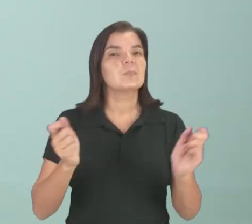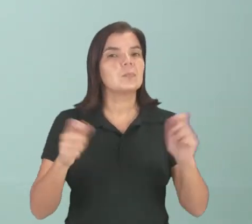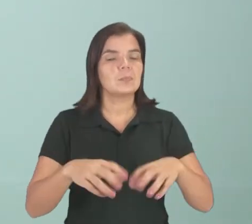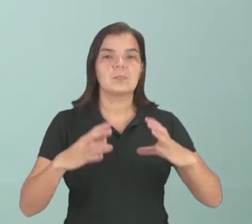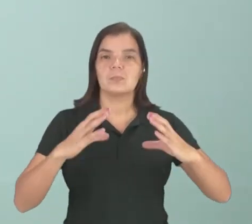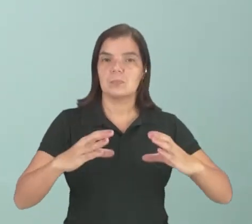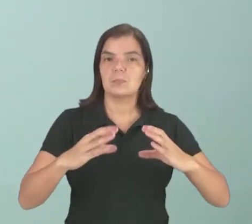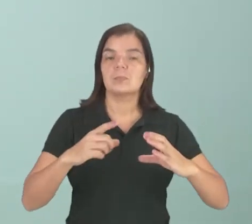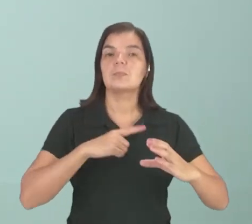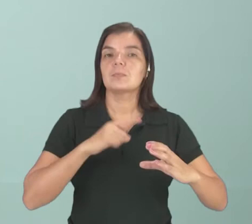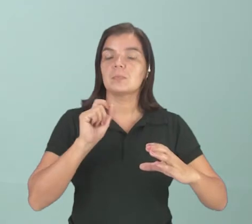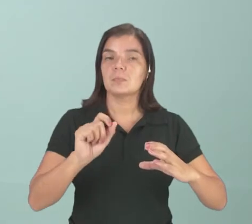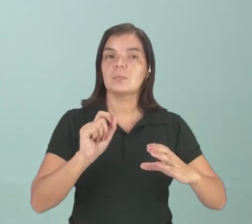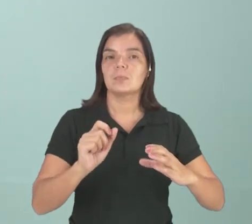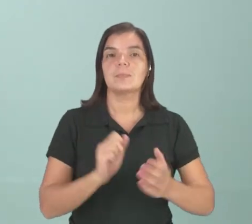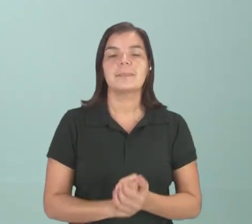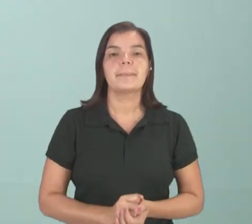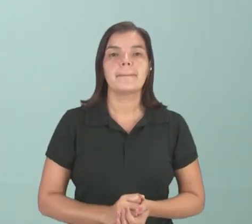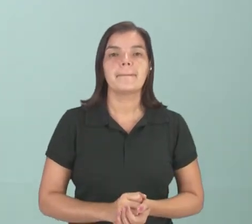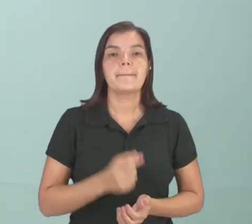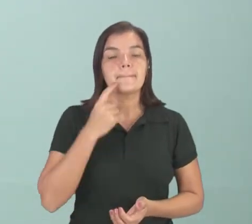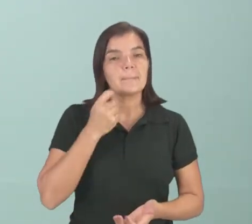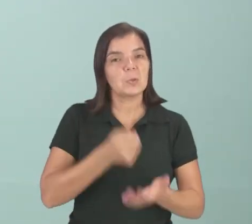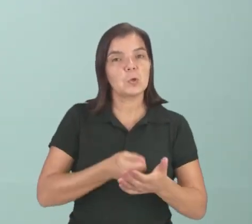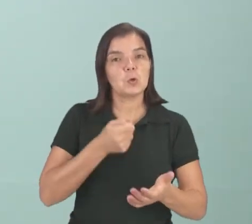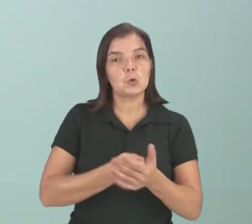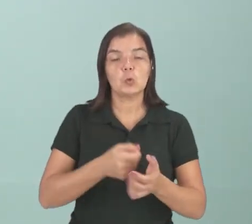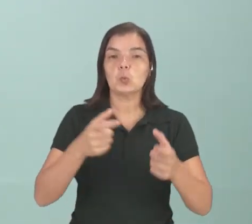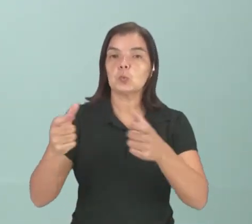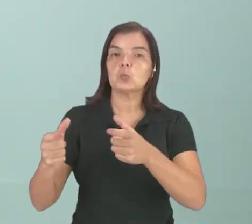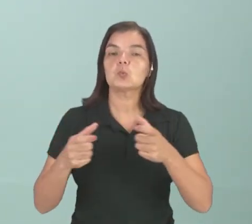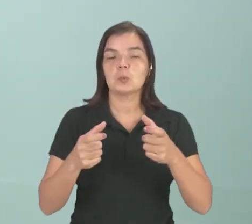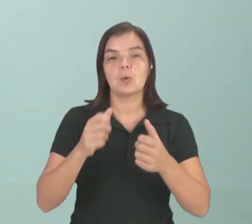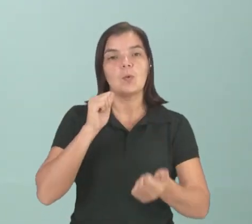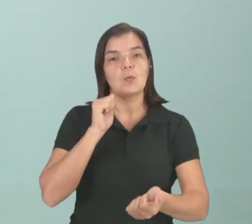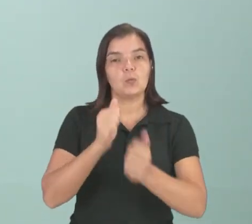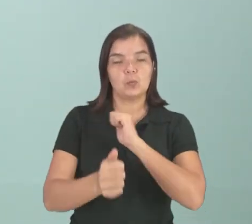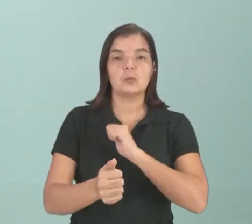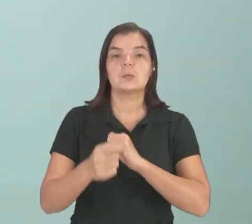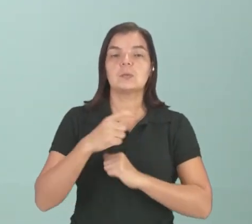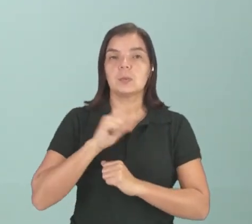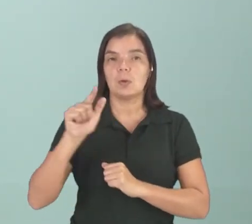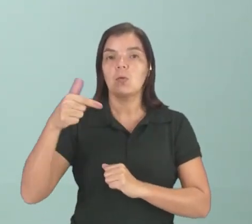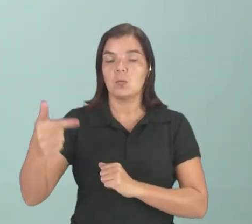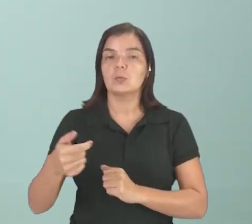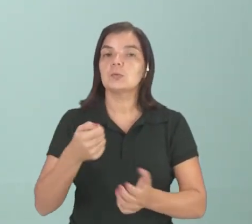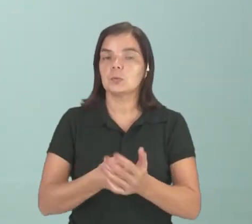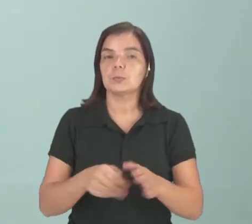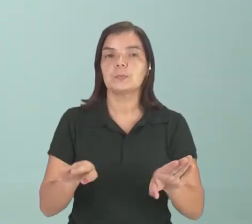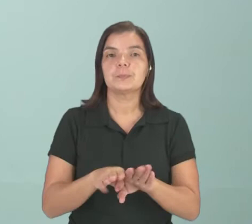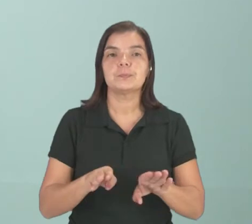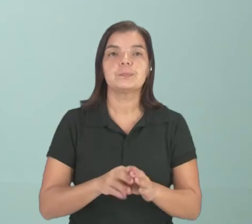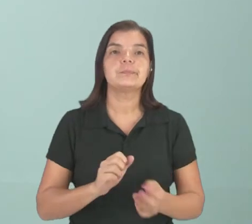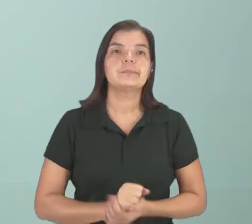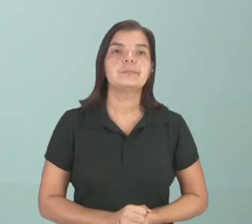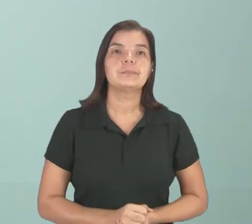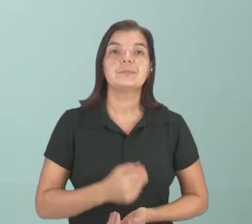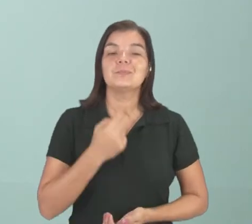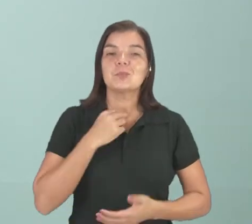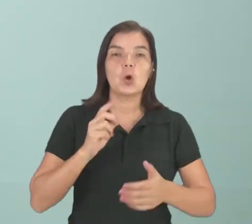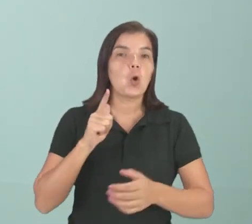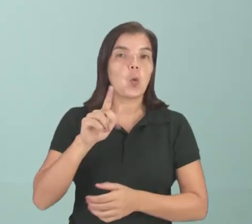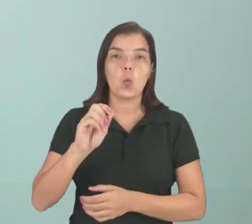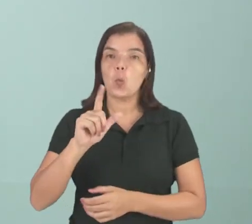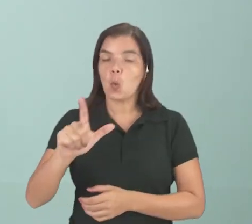posse da Bola e ela que vai vai cobrar o mesmo local onde o atleta da Você clipe cobrou tá não vale um